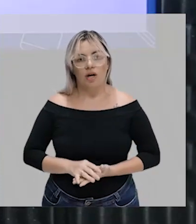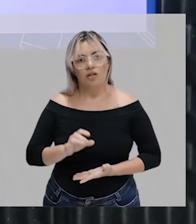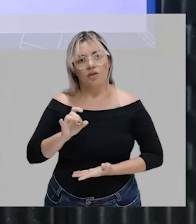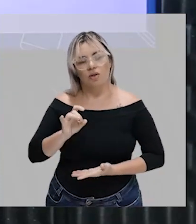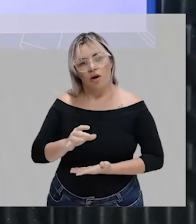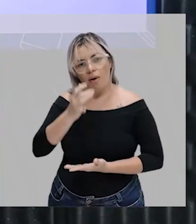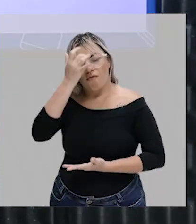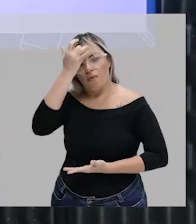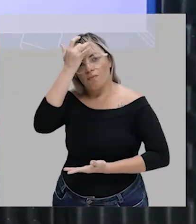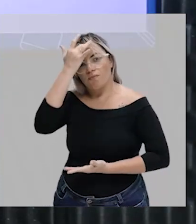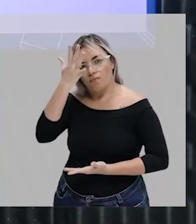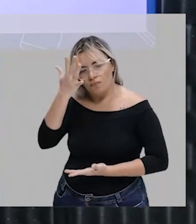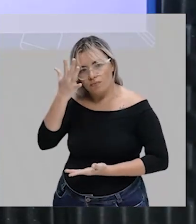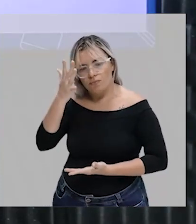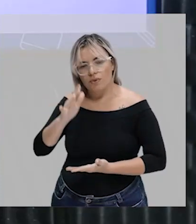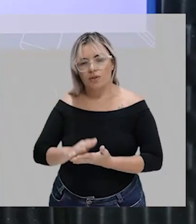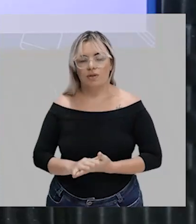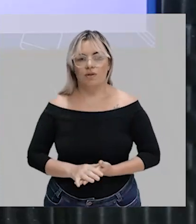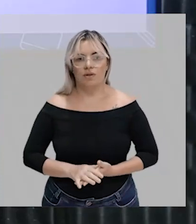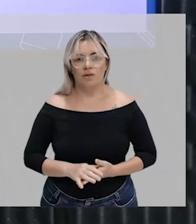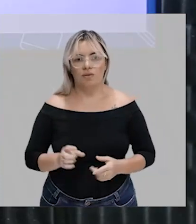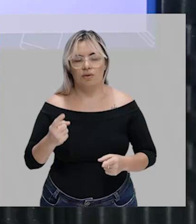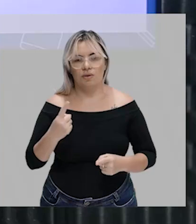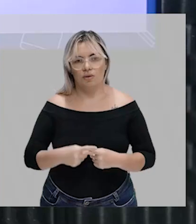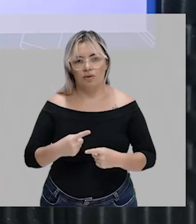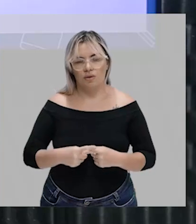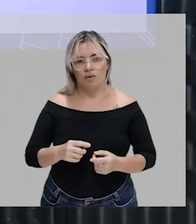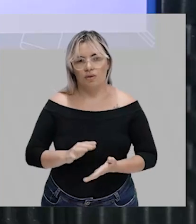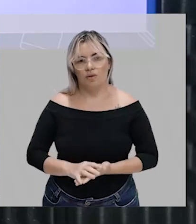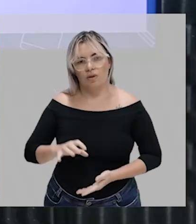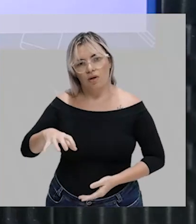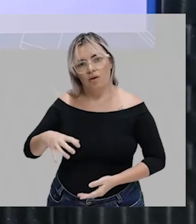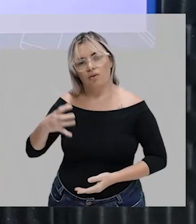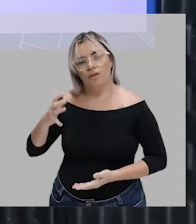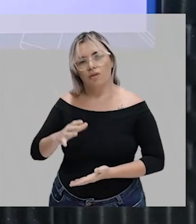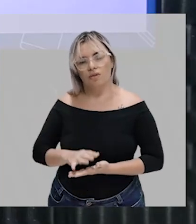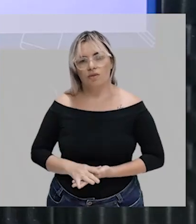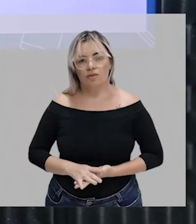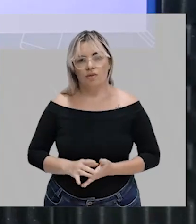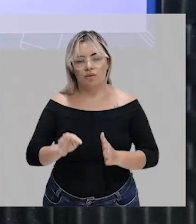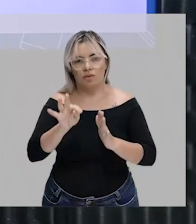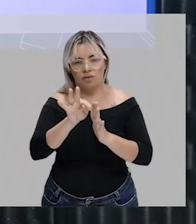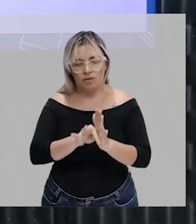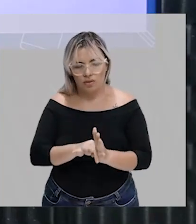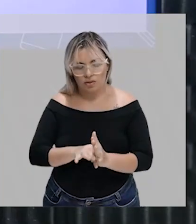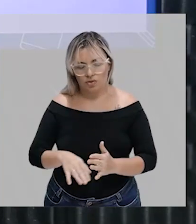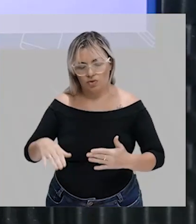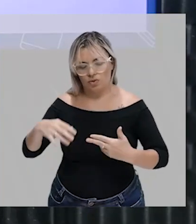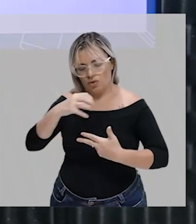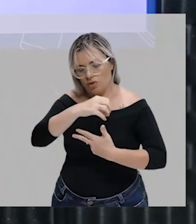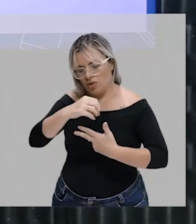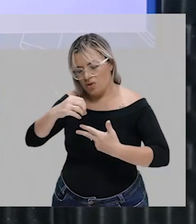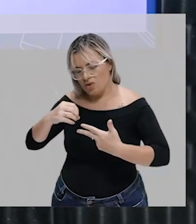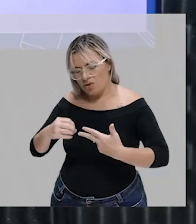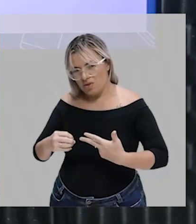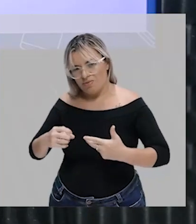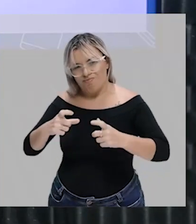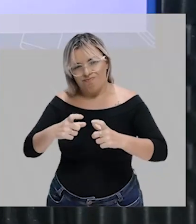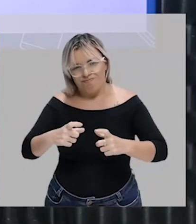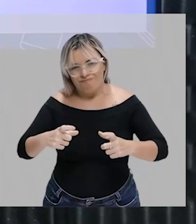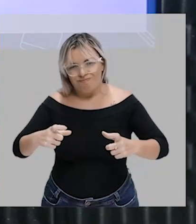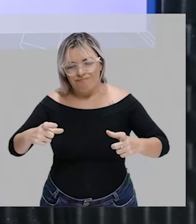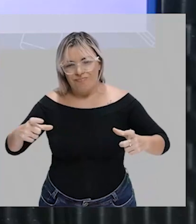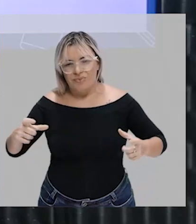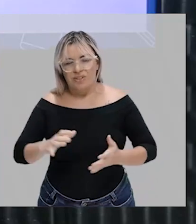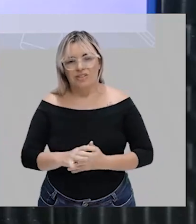de facilitar, porque realmente isso acontece muito. Os textos do Enem são textos extensos nas demais